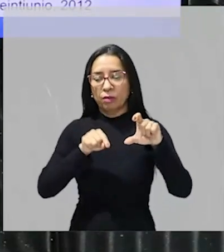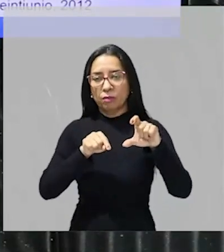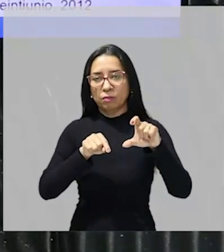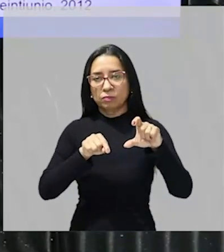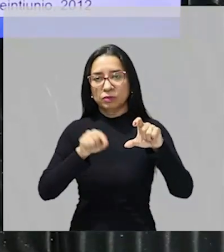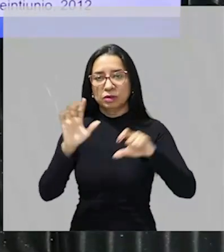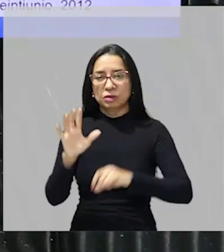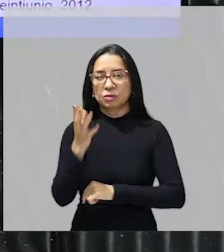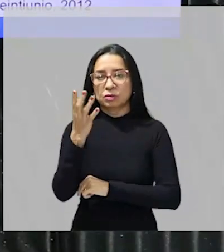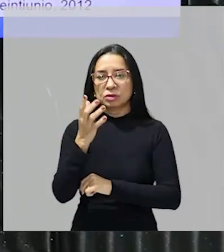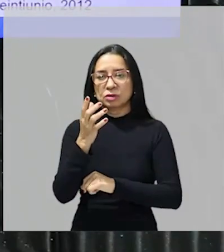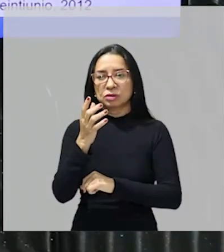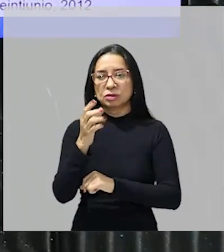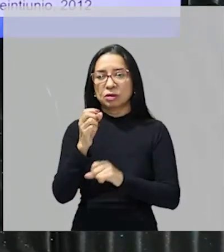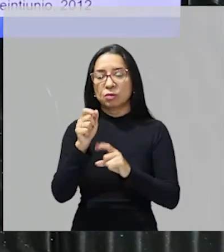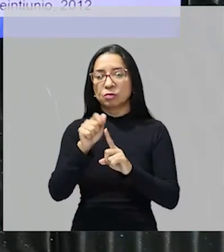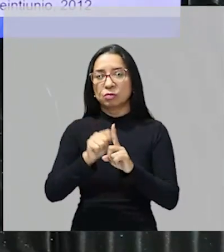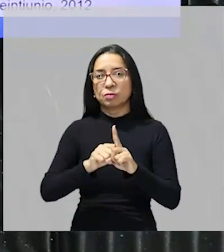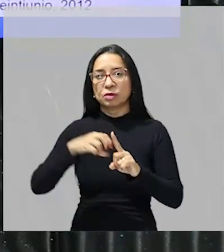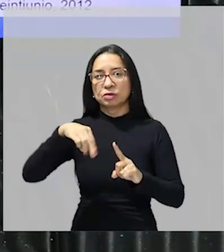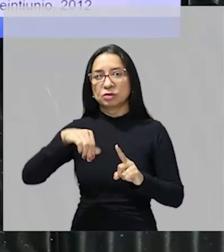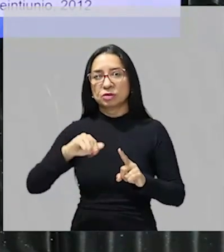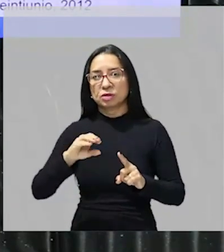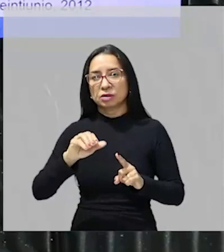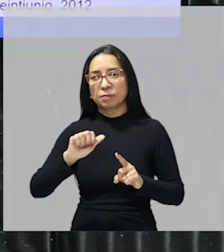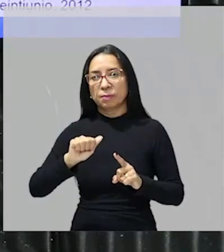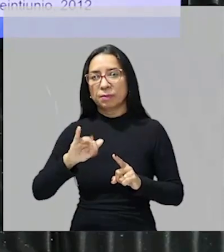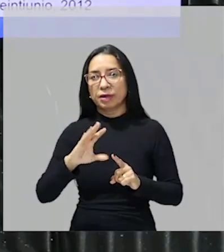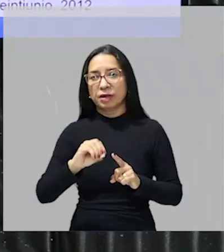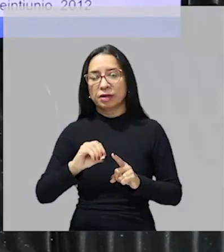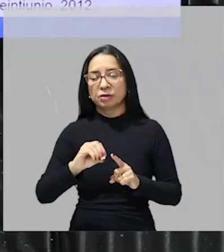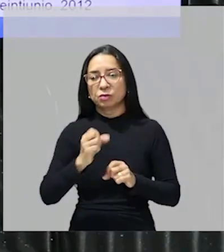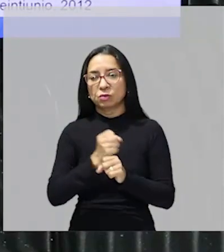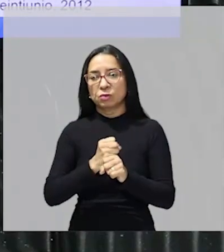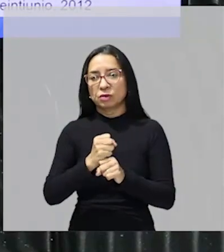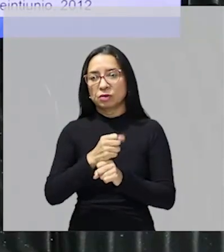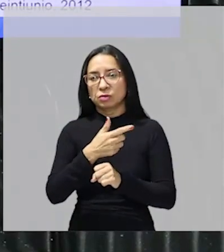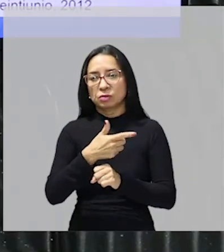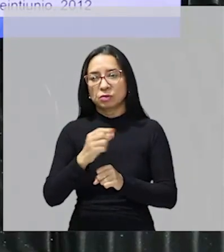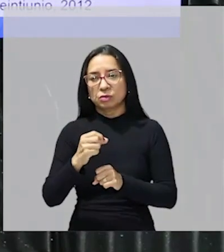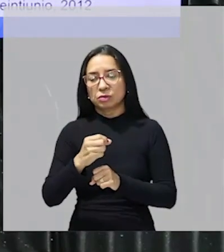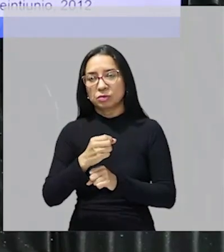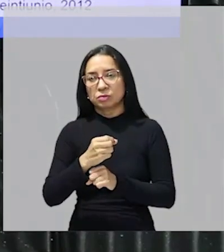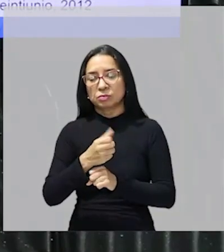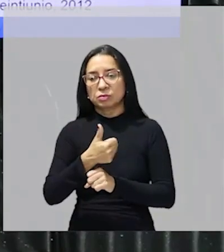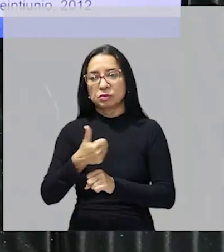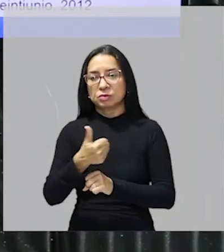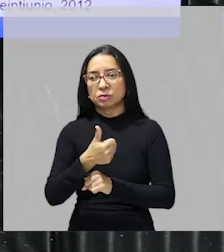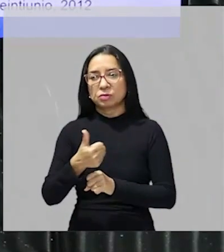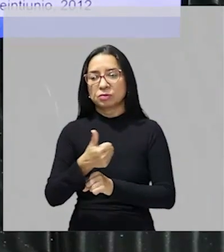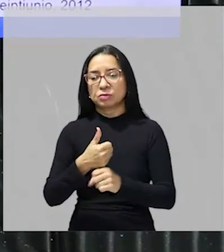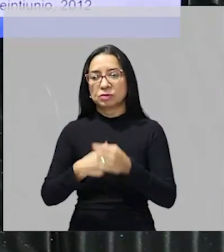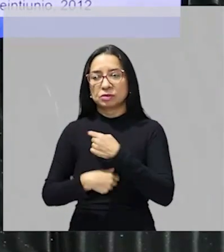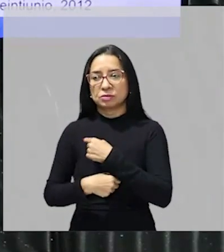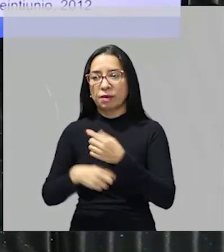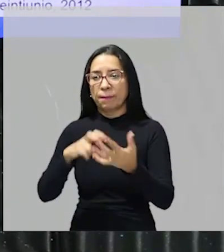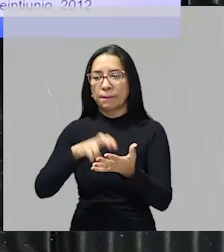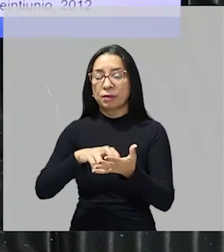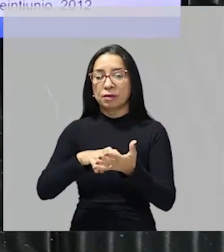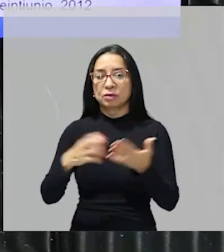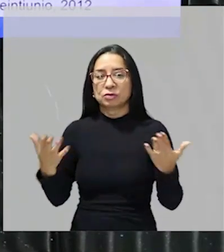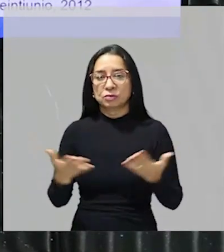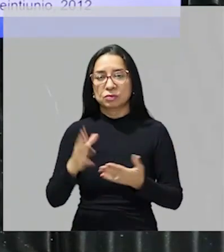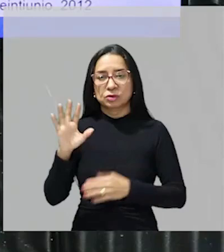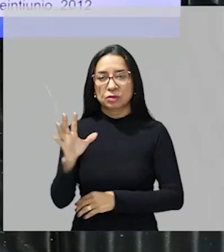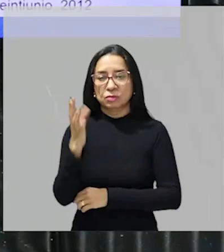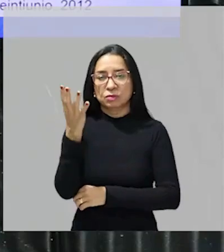aconteceu em maio, né, de 2011, numa manhã, né, na manhã de hoje, né,